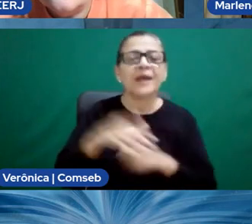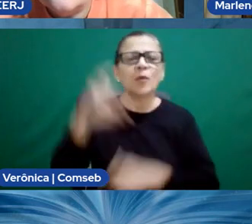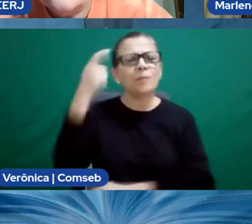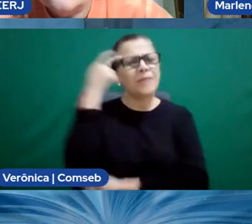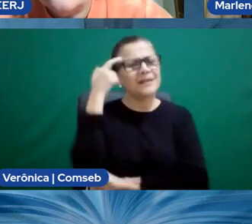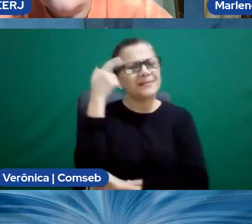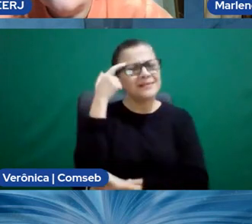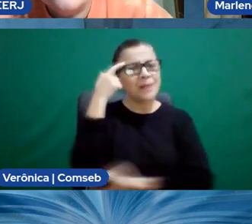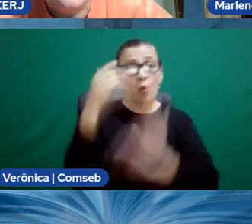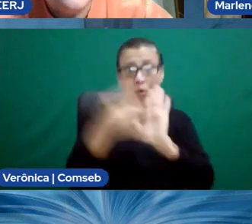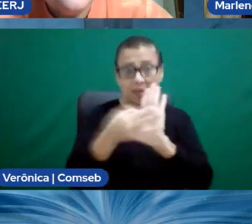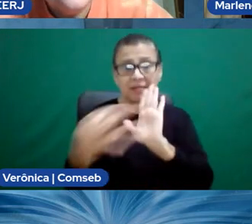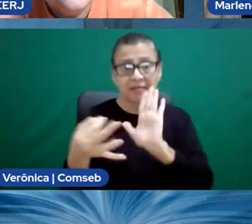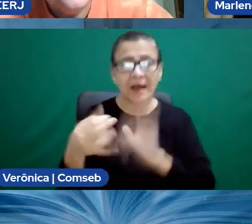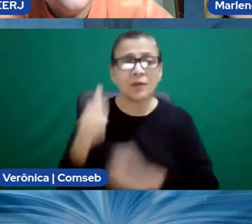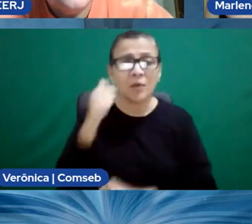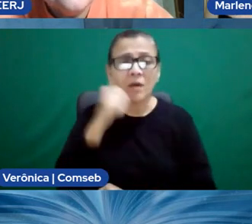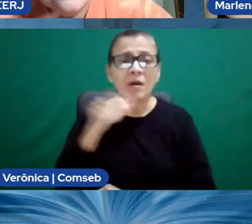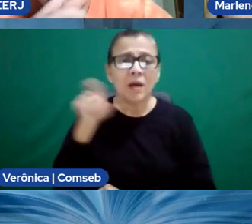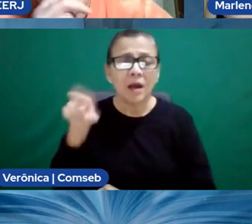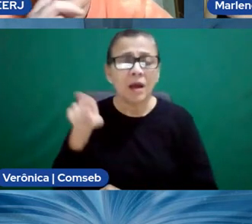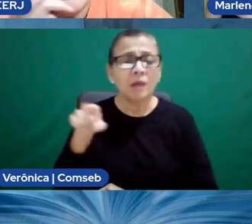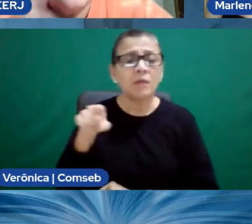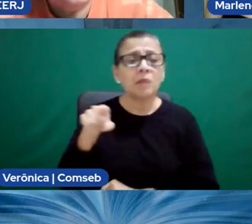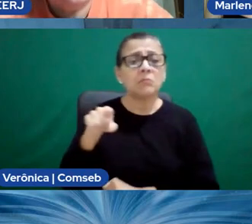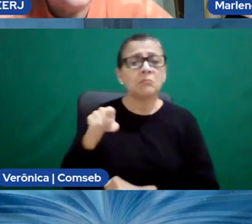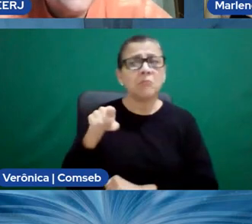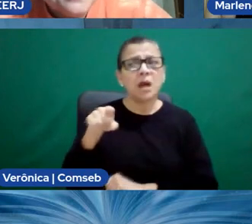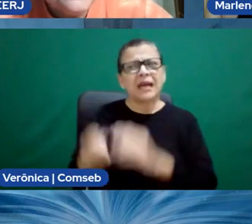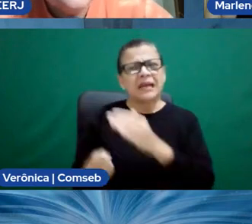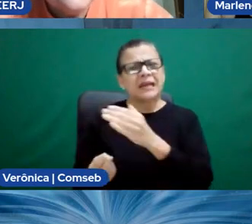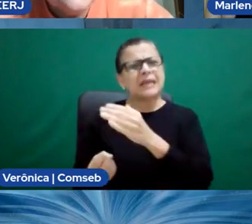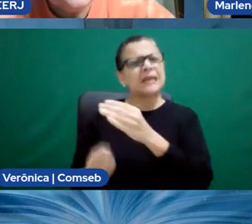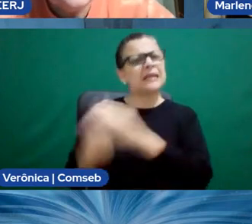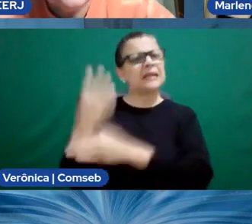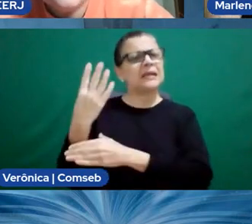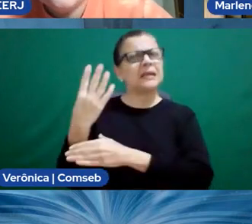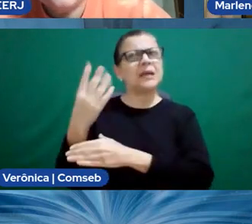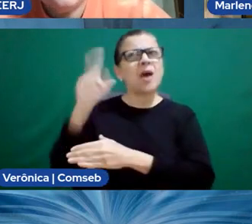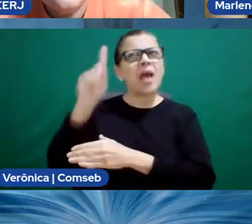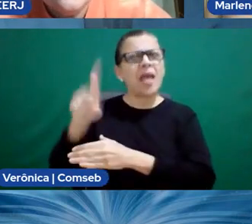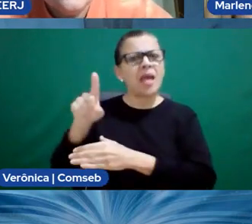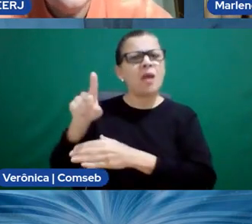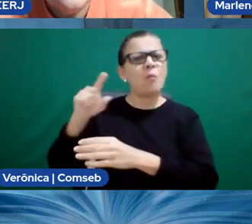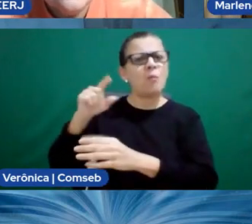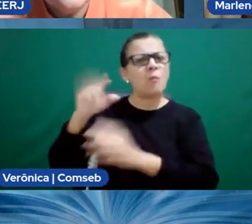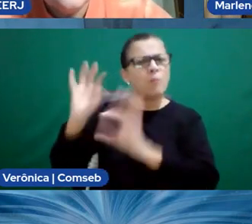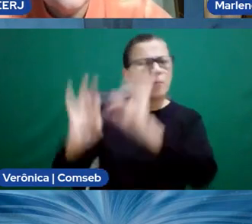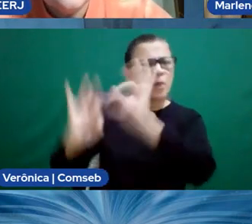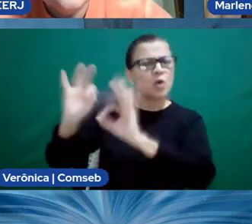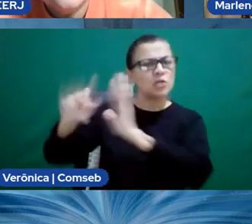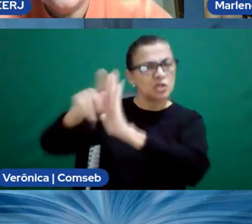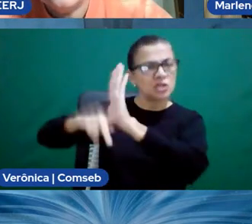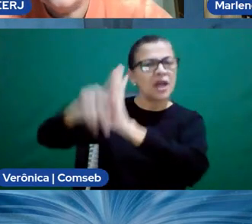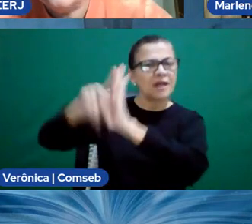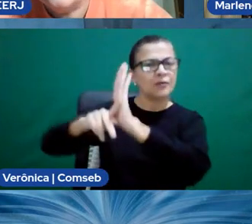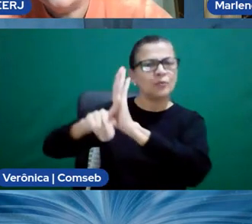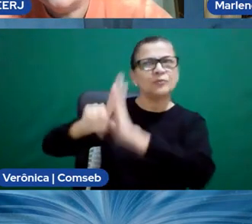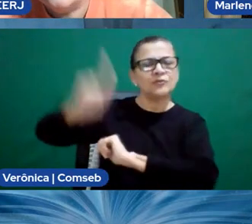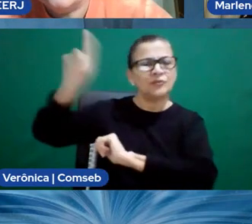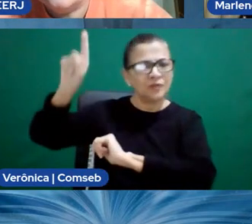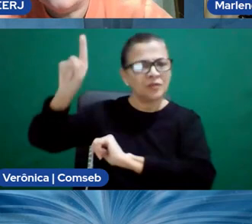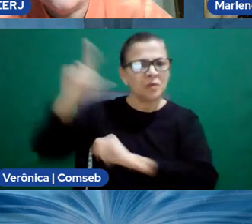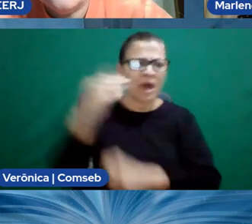aqui, quando ela diz que a gente pode dizer que a criação foi um projeto da engenharia divina e que a ciência ainda não encontra explicação palpável na matéria, né?